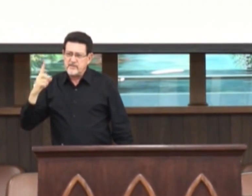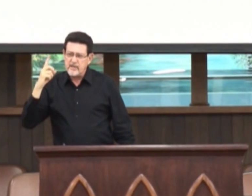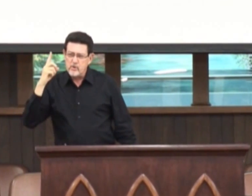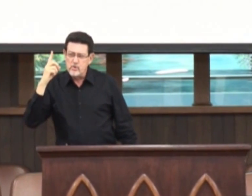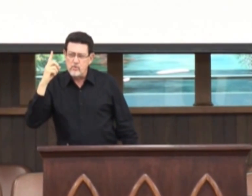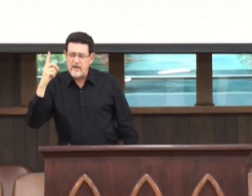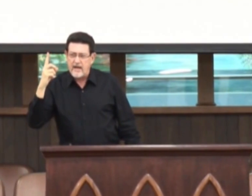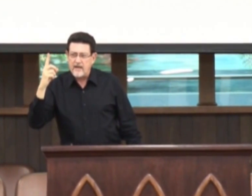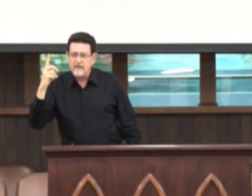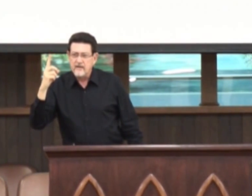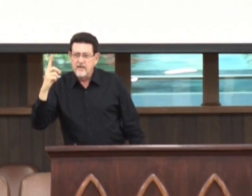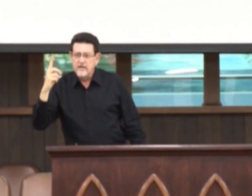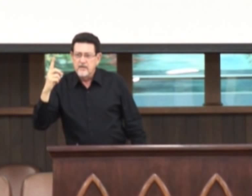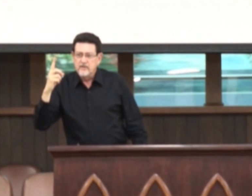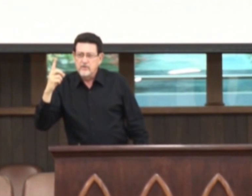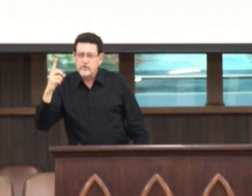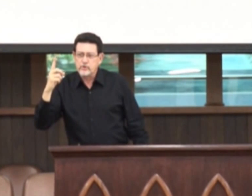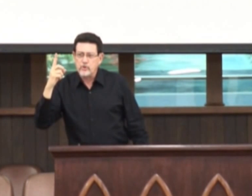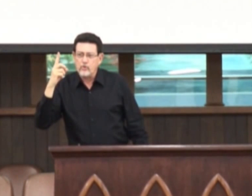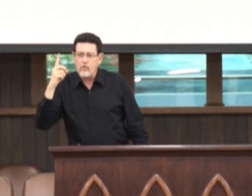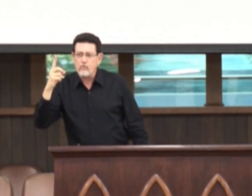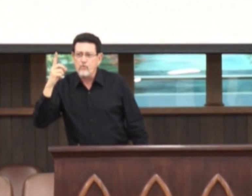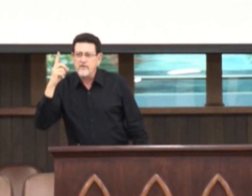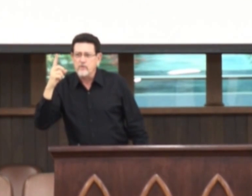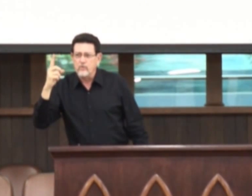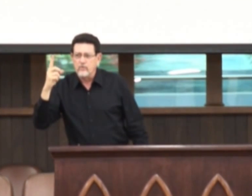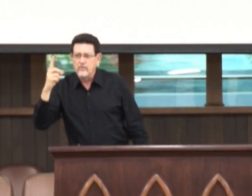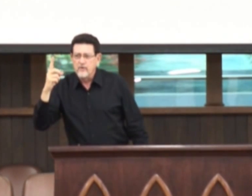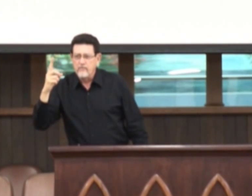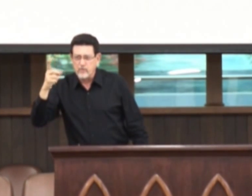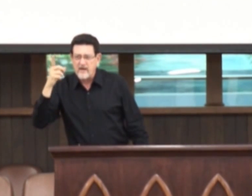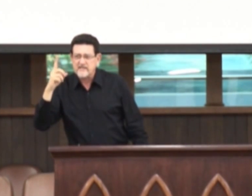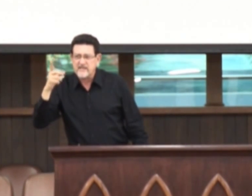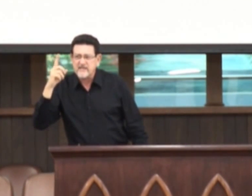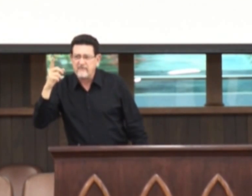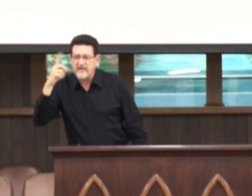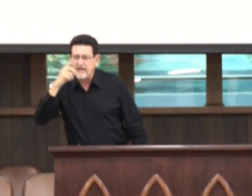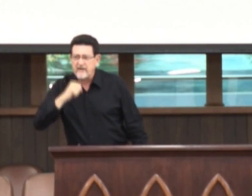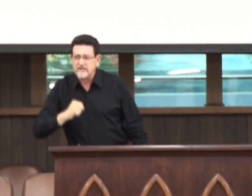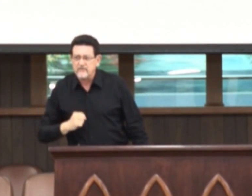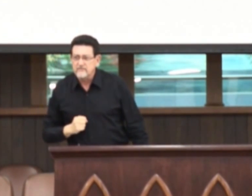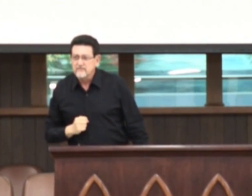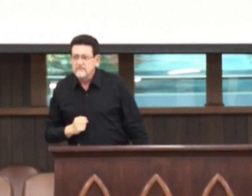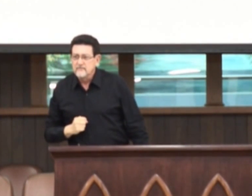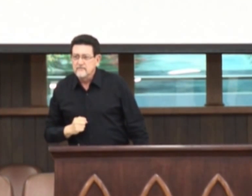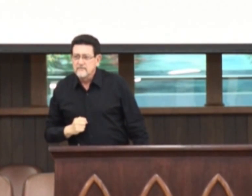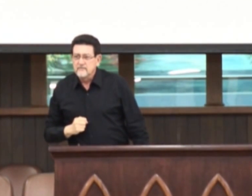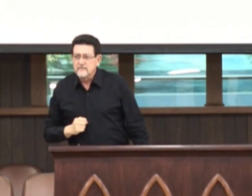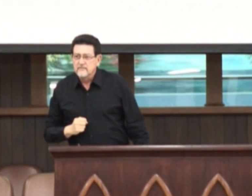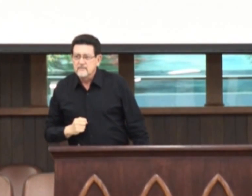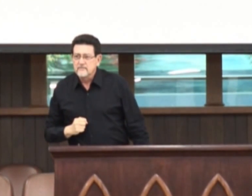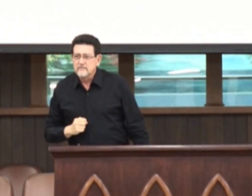E você nunca chorou comigo por uma sexta-feira da paixão.